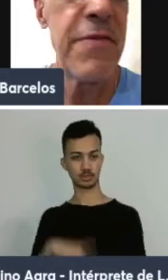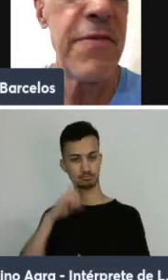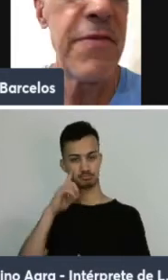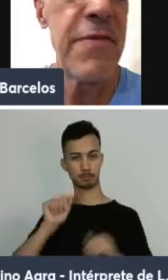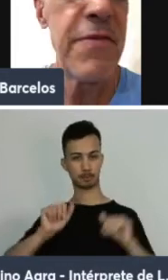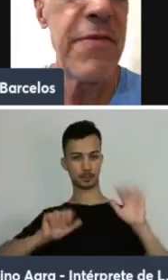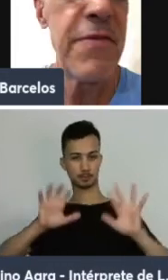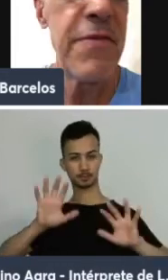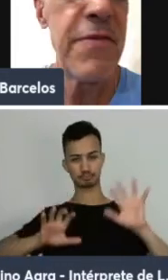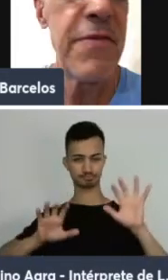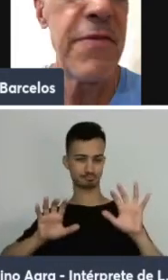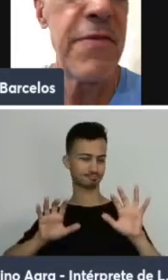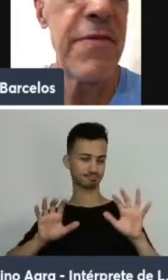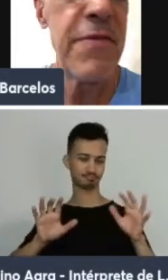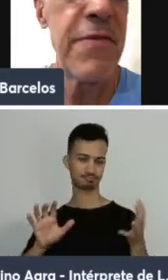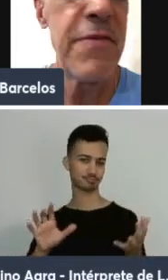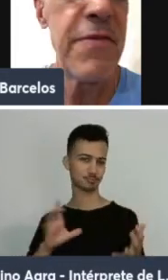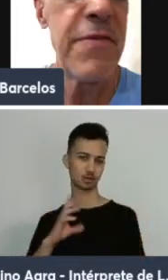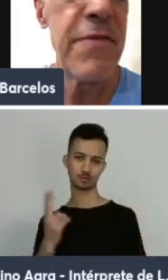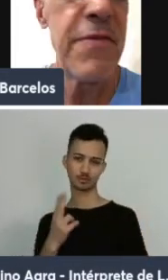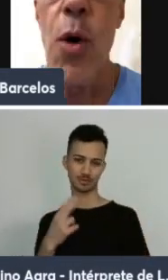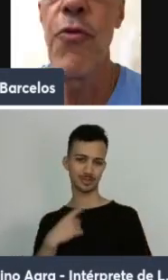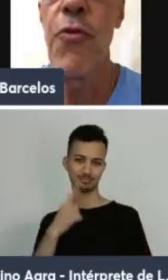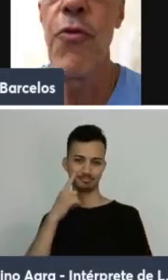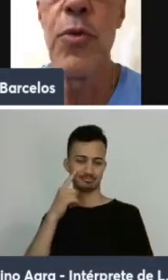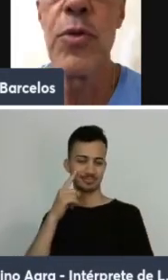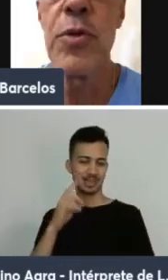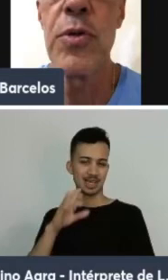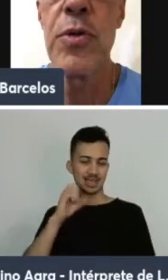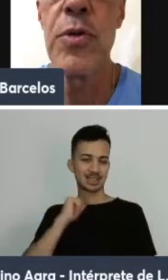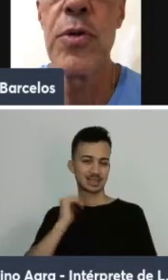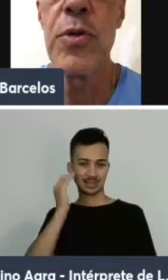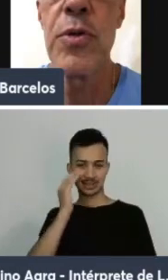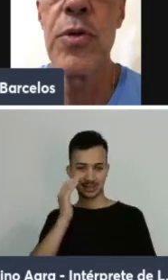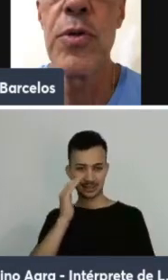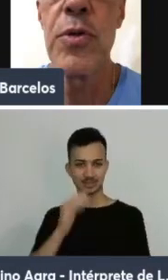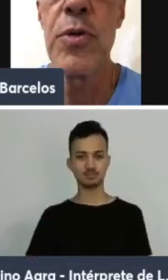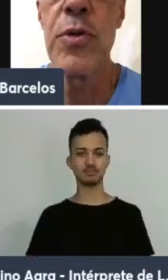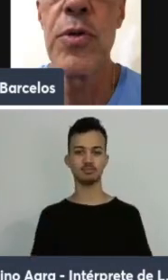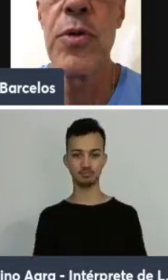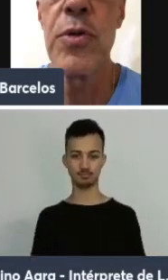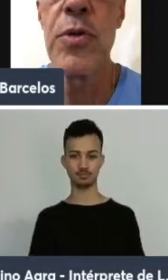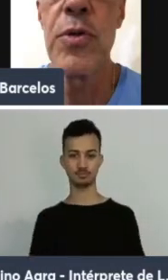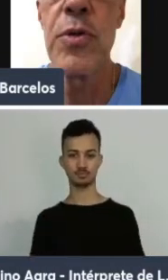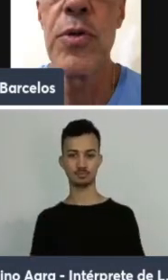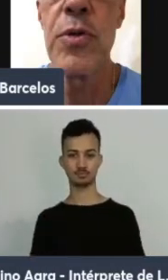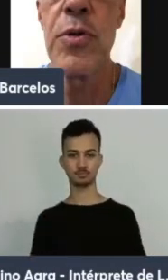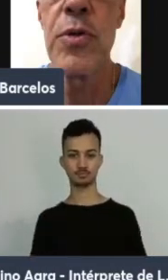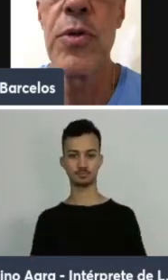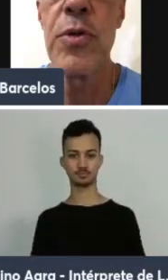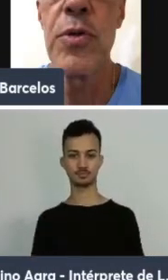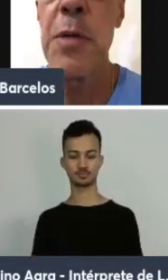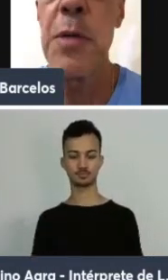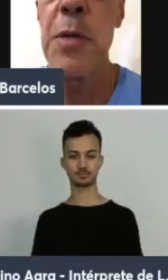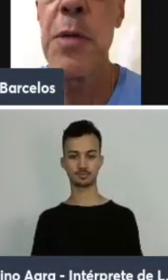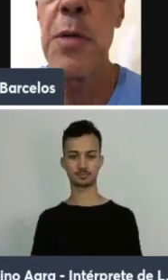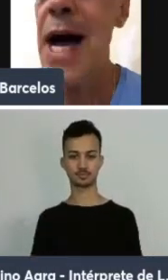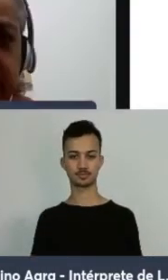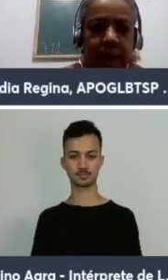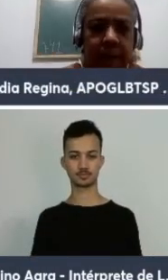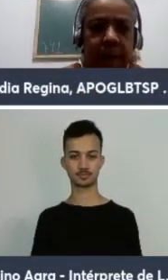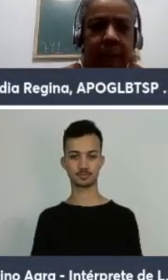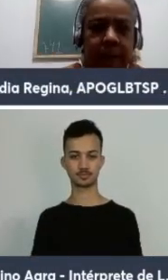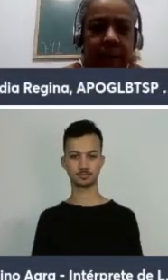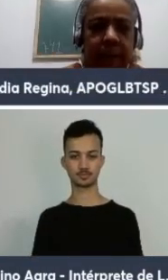Agora está travando ainda, Ciro. Não fomos. Não levantamos bandeira nenhuma. Levantamos a bandeira da